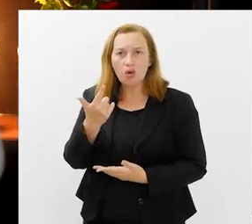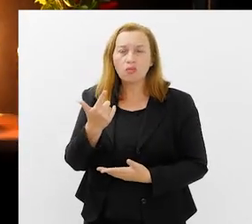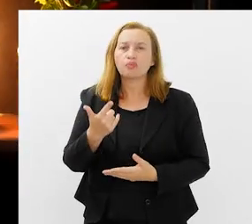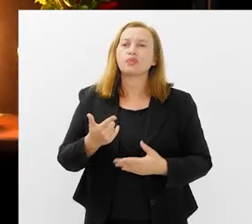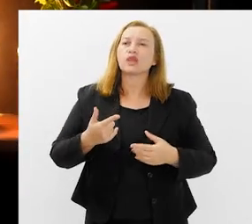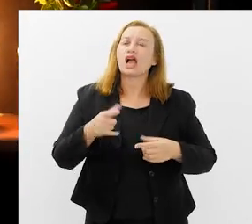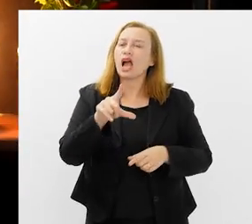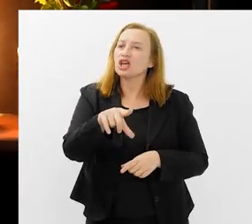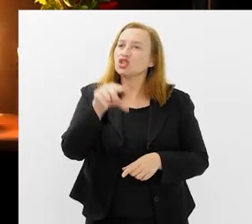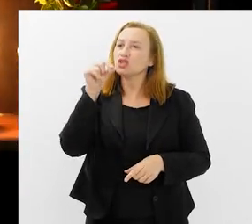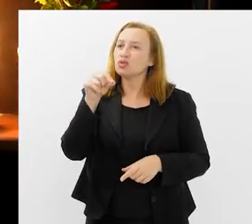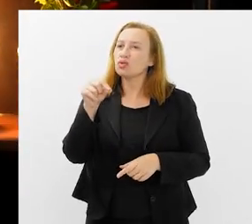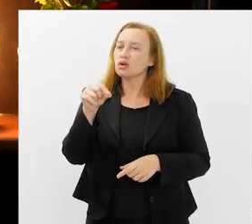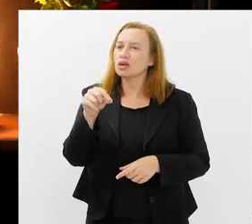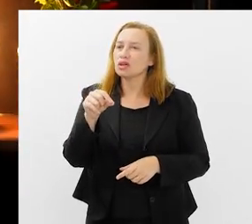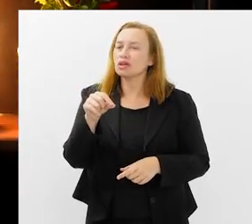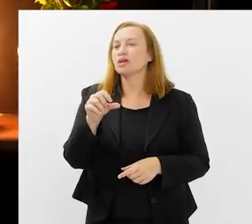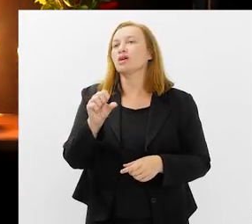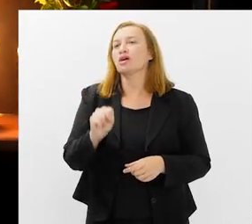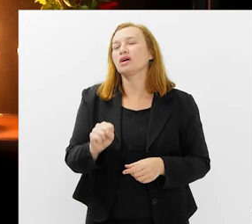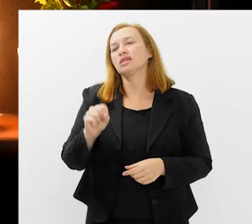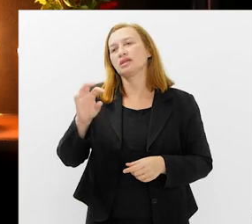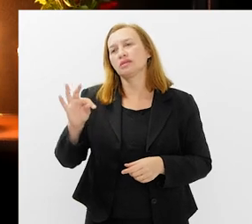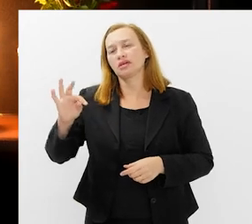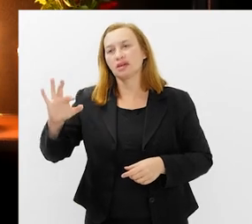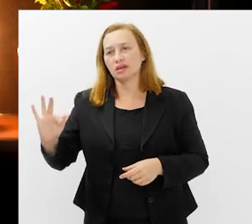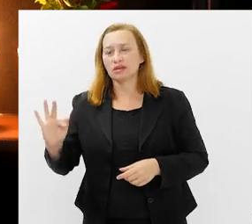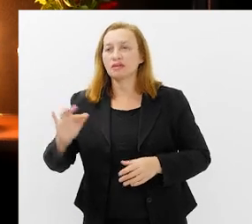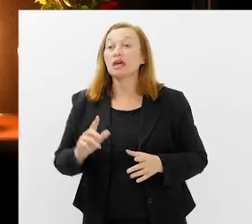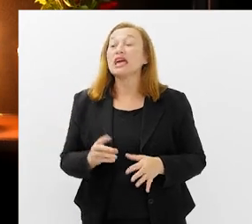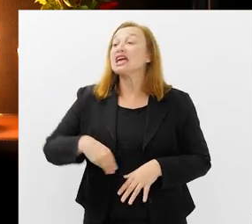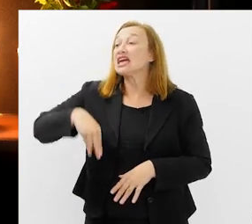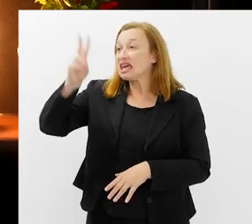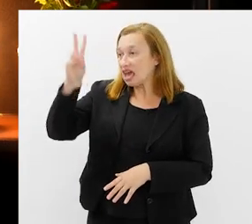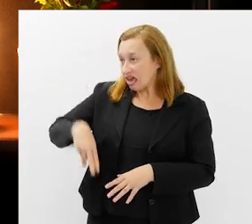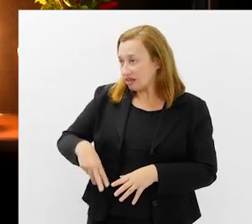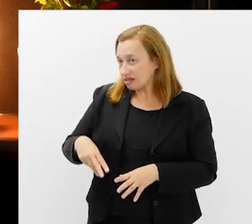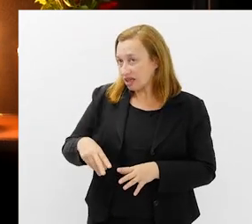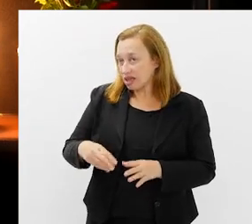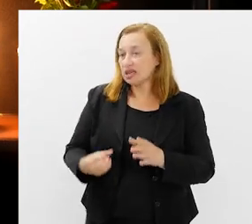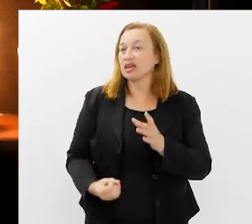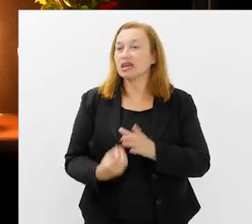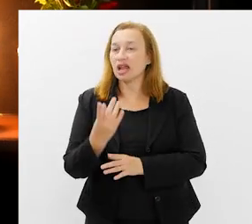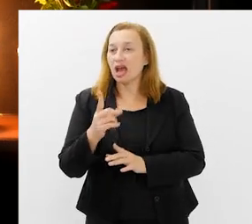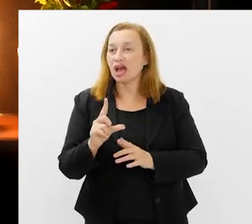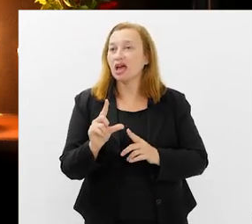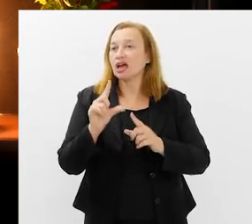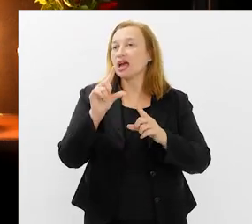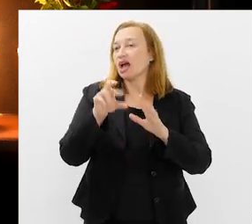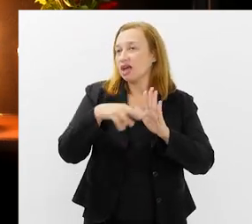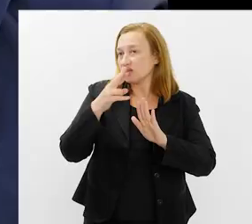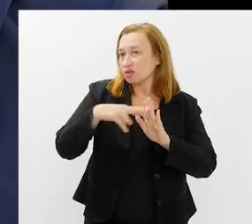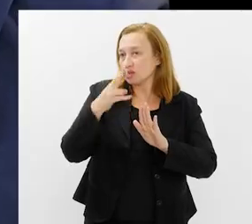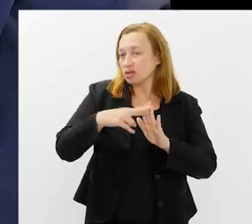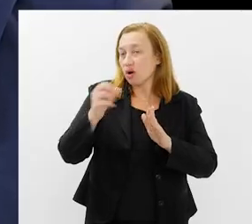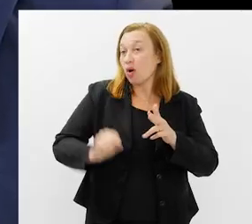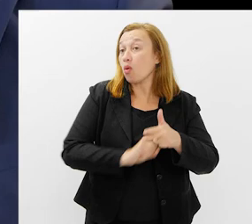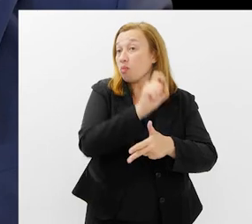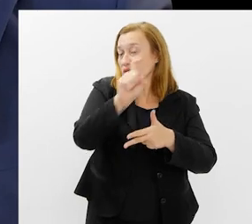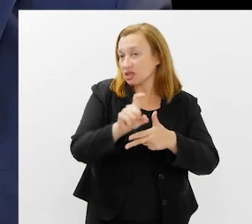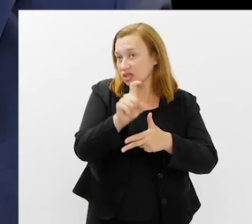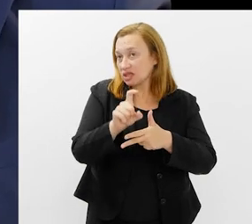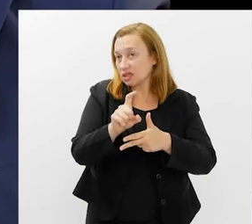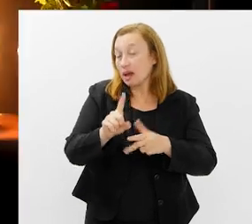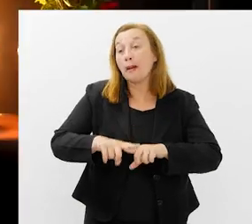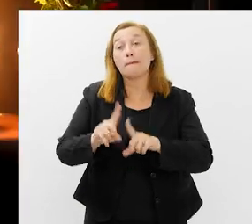a decisão do Supremo Tribunal Federal, que é interessante. Dizendo assim, olha, quem tem que editar a resolução é o Poder Executivo. Sim.